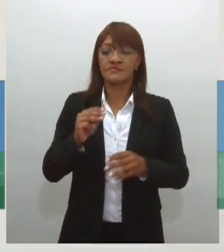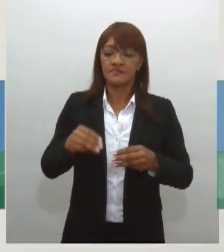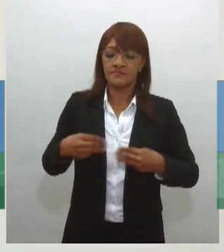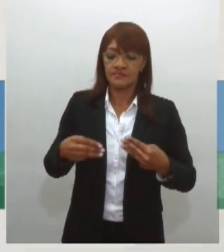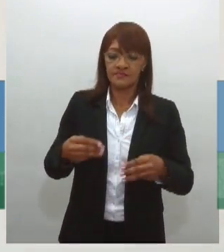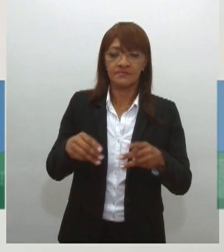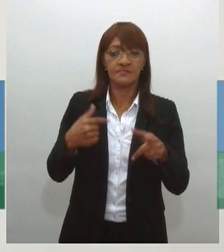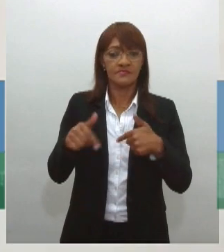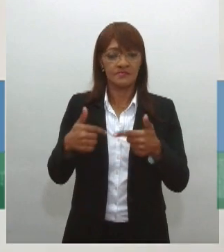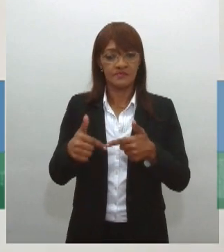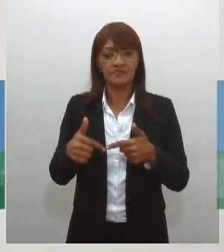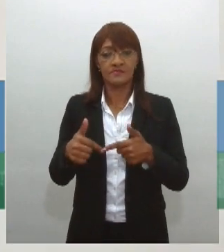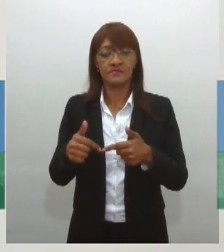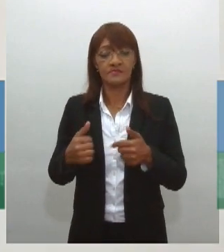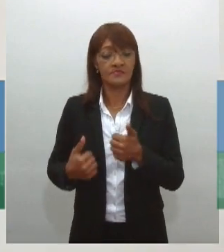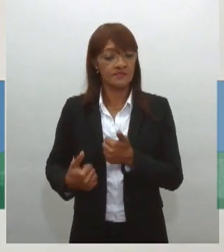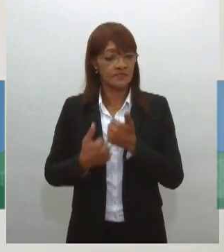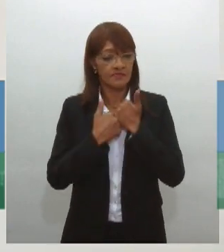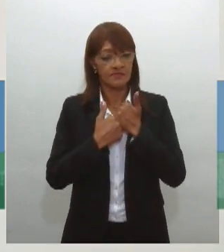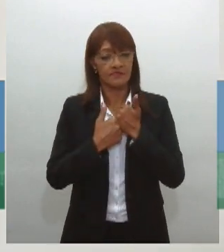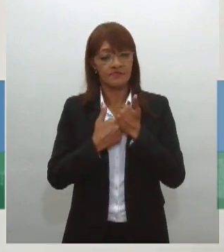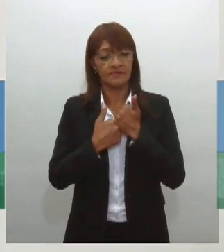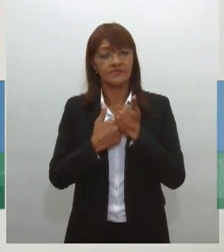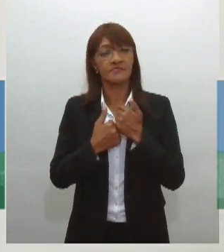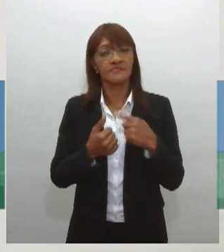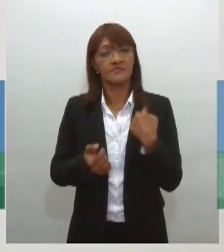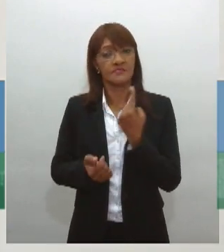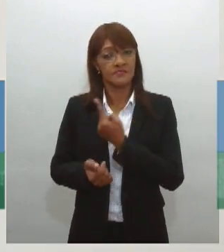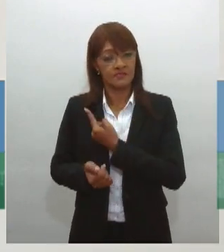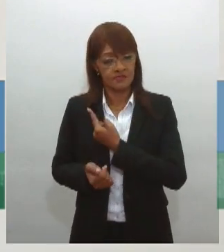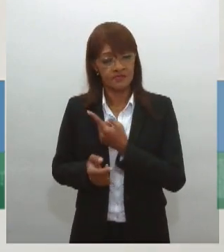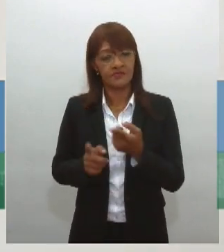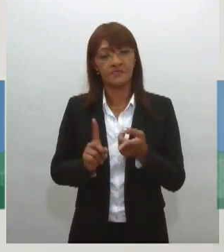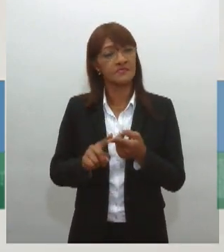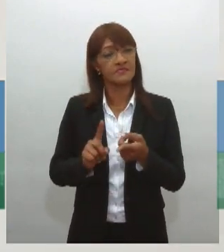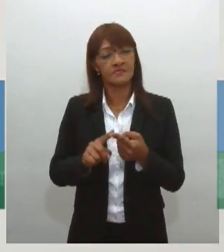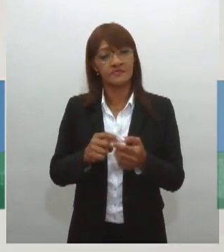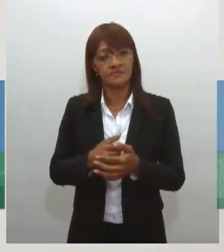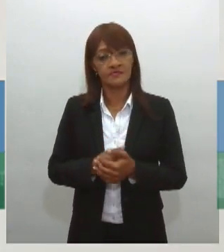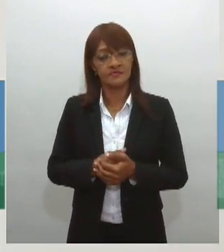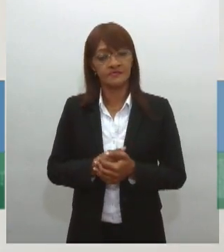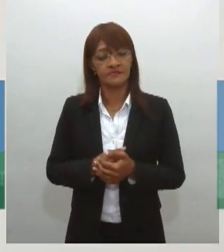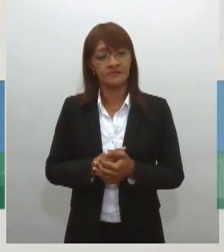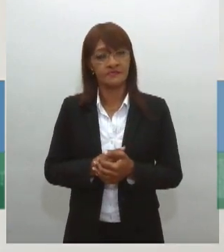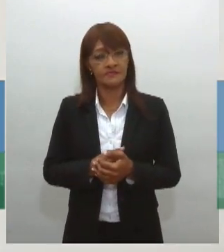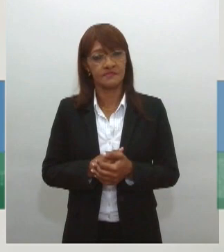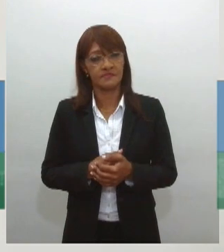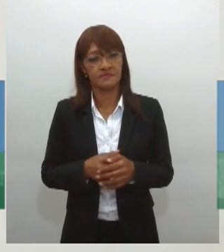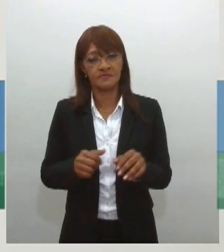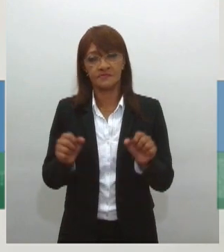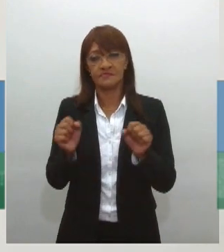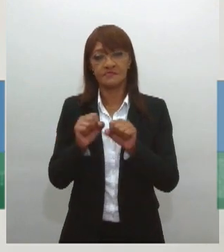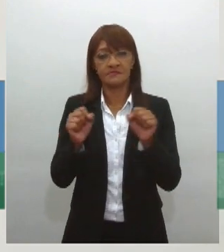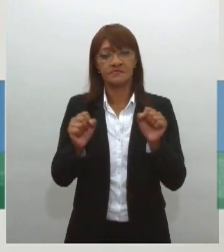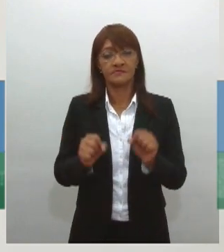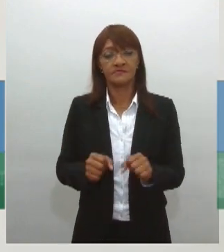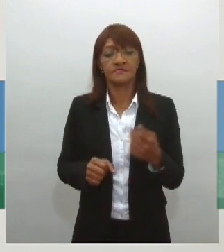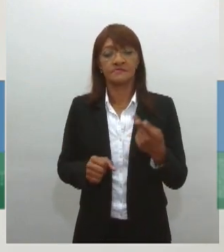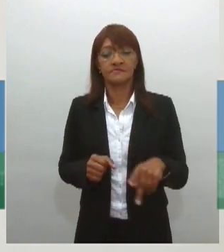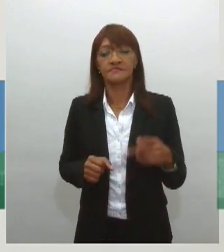nosso, que vai nos ajudar na implementação do Sistema Nacional de Cultura em Sergipe. Eu estou muito